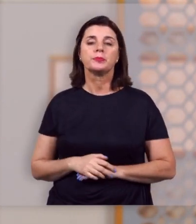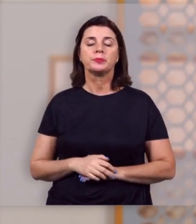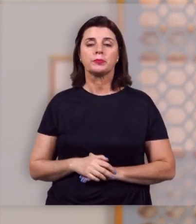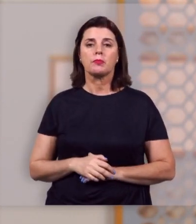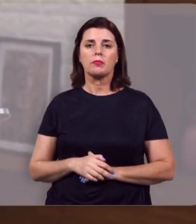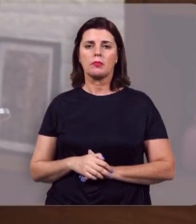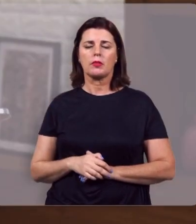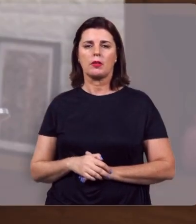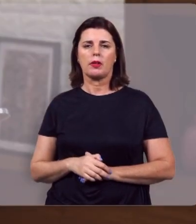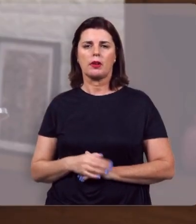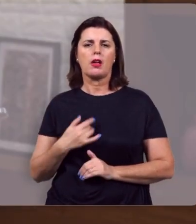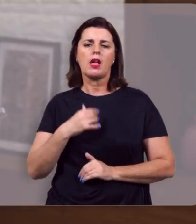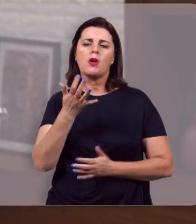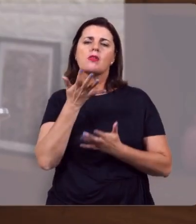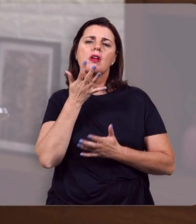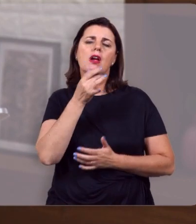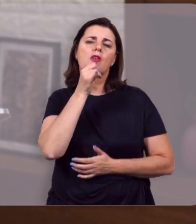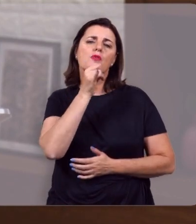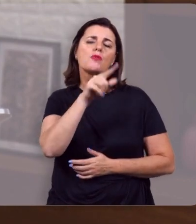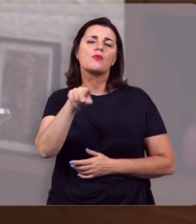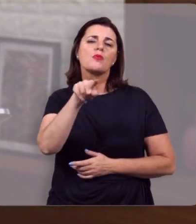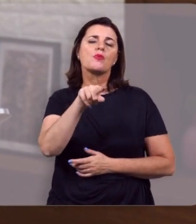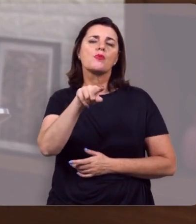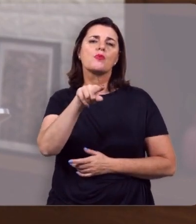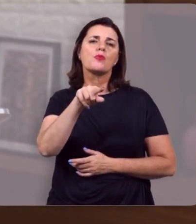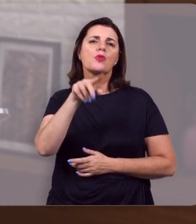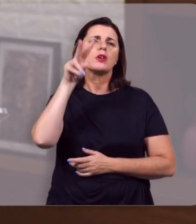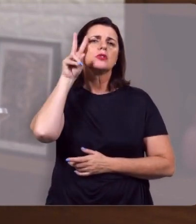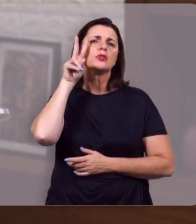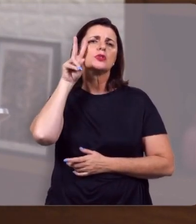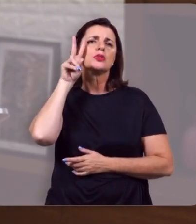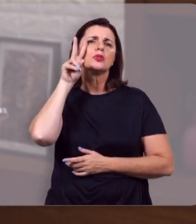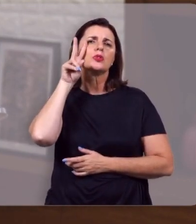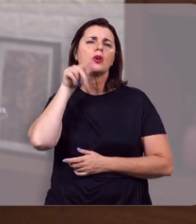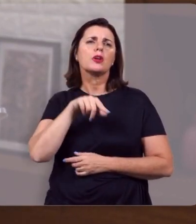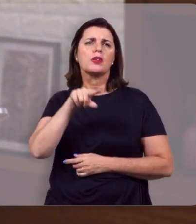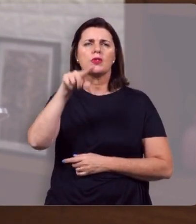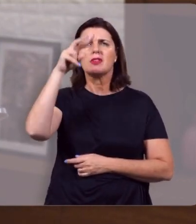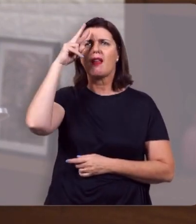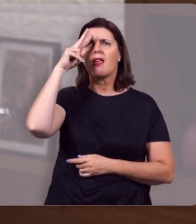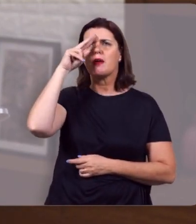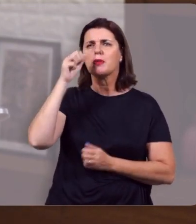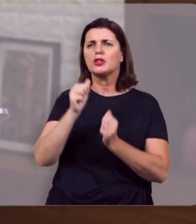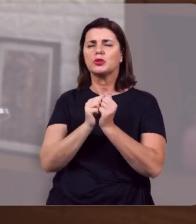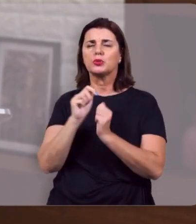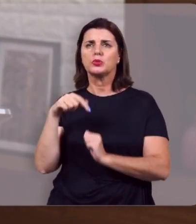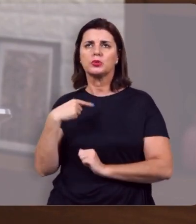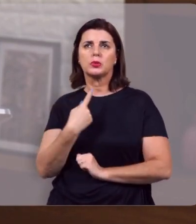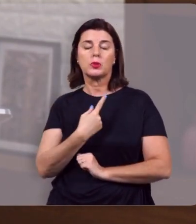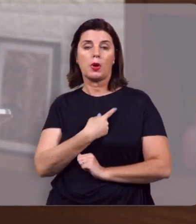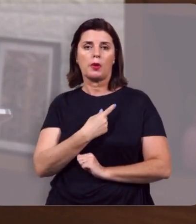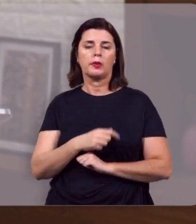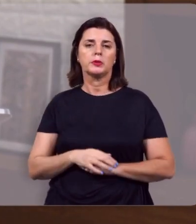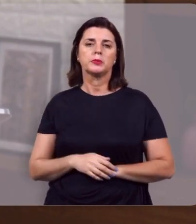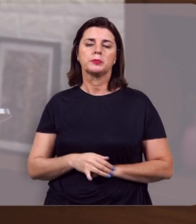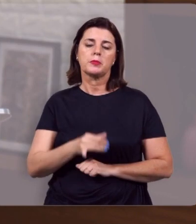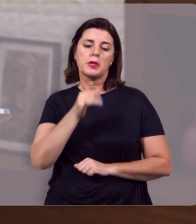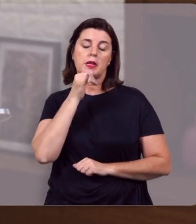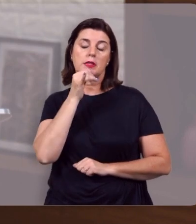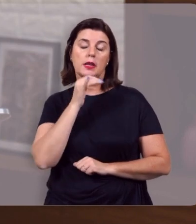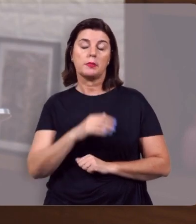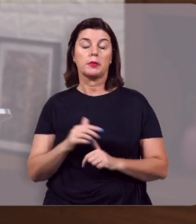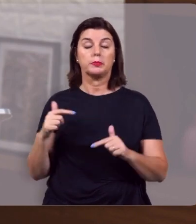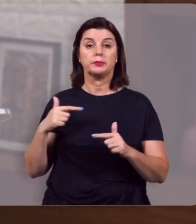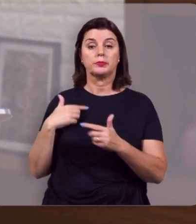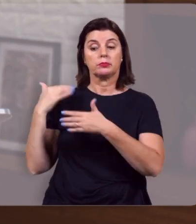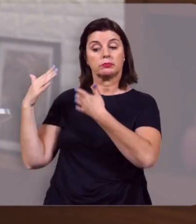absoluto. Eu quero ilustrar esse fato trazendo à sua memória esclarecida